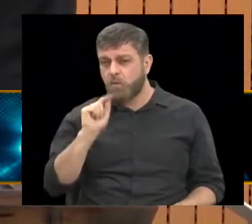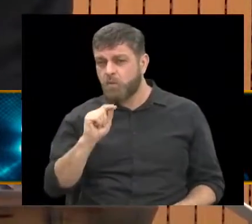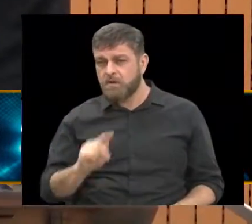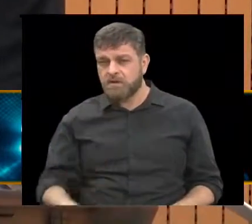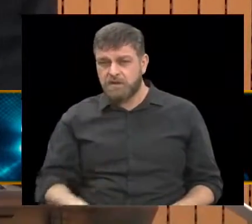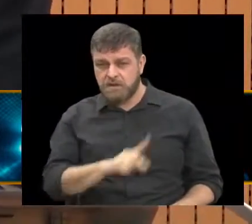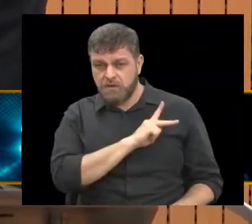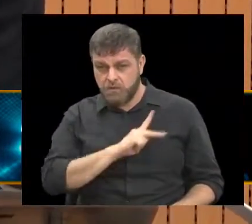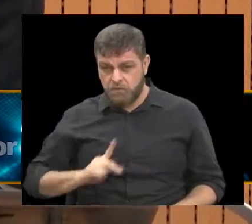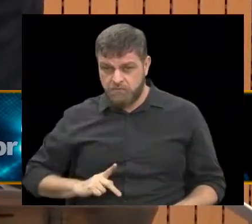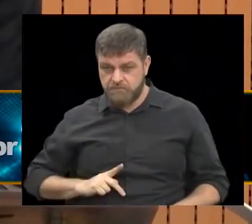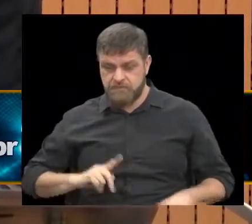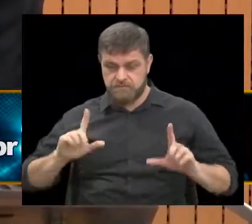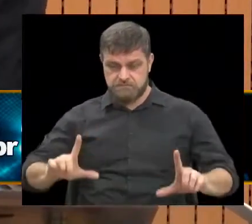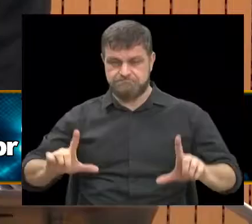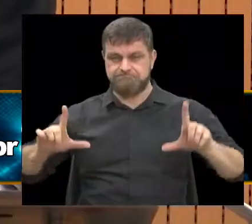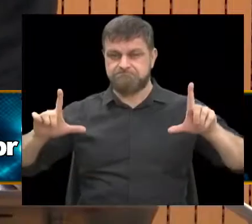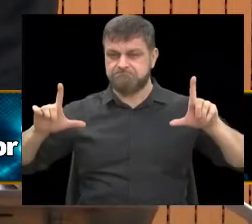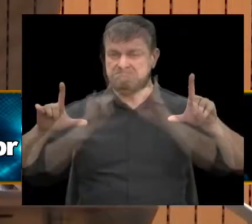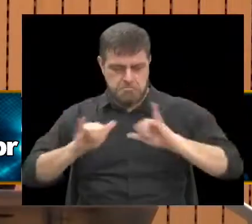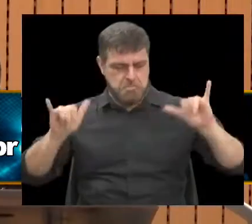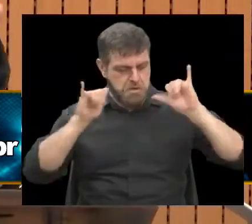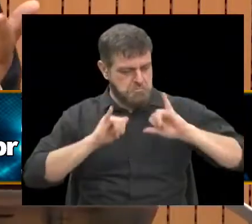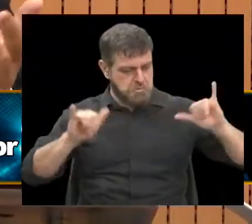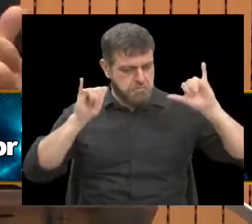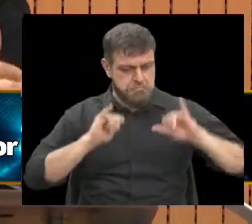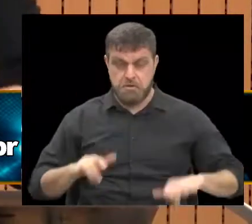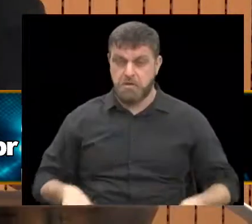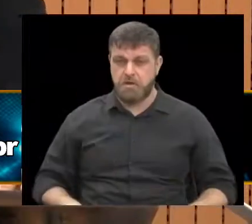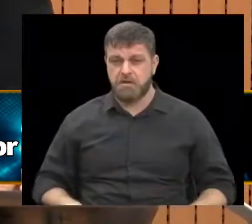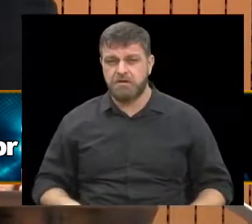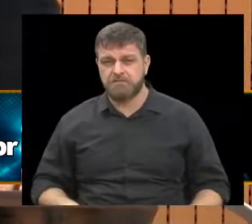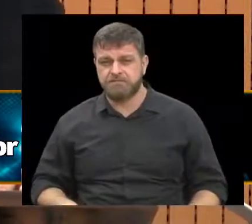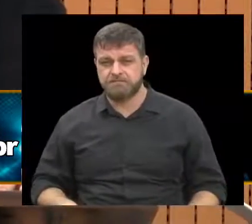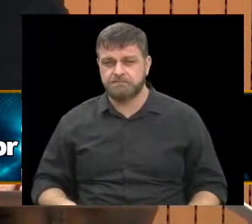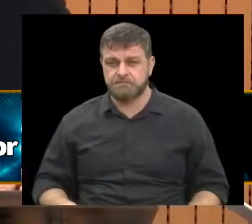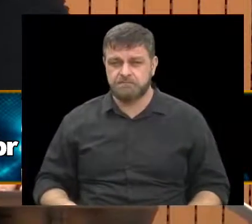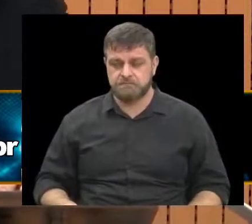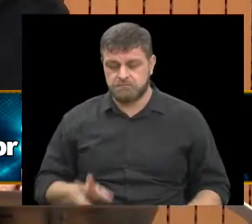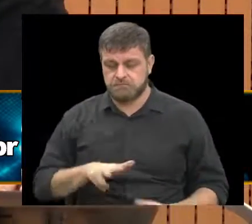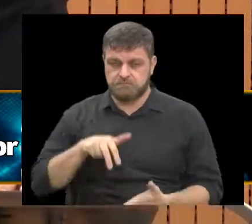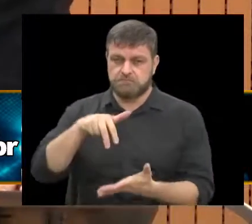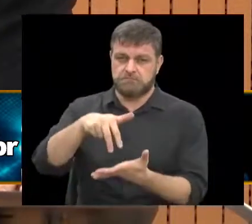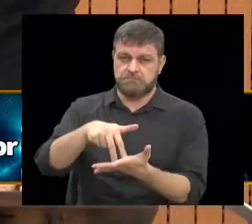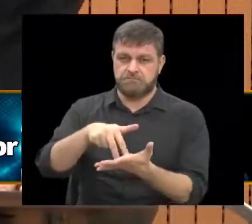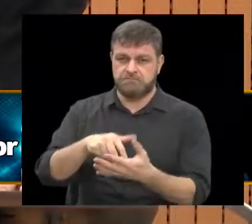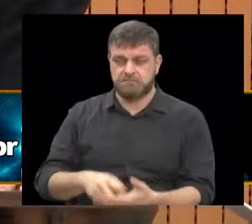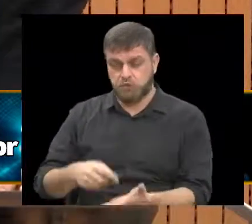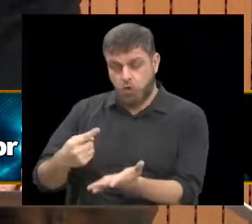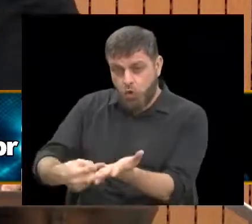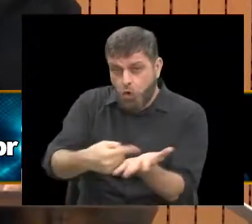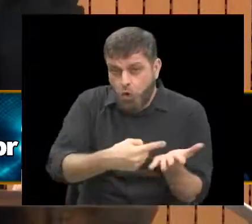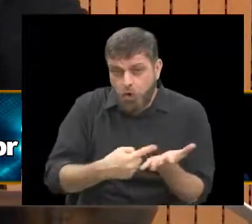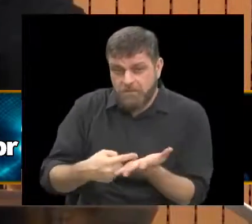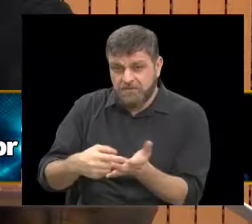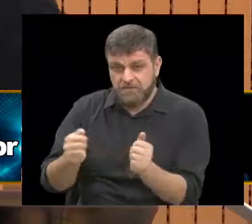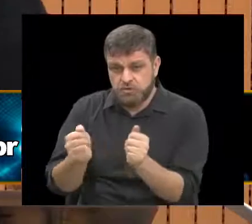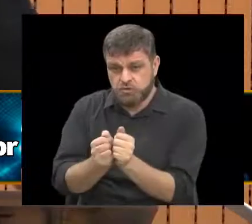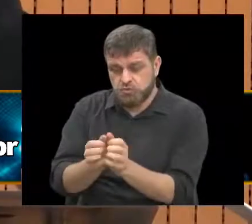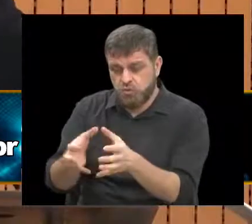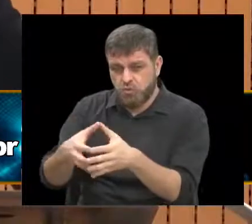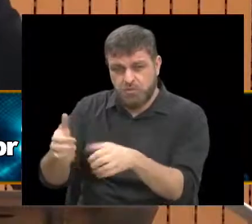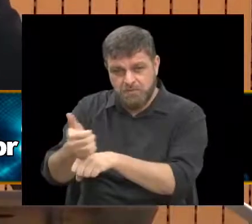em rede nacional, o governo federal em rede nacional, se posicionando para falar de um acordo feito com uma categoria